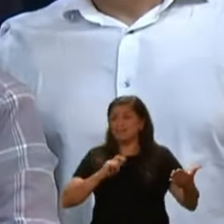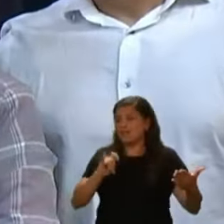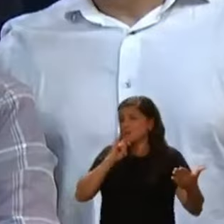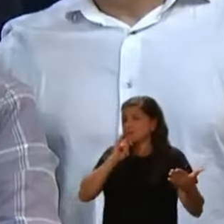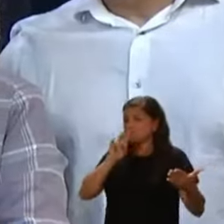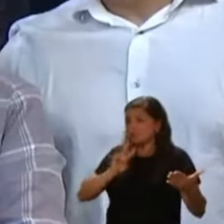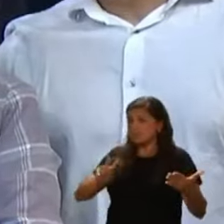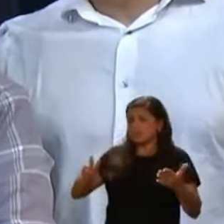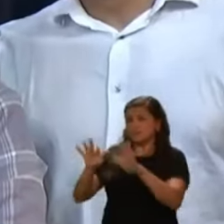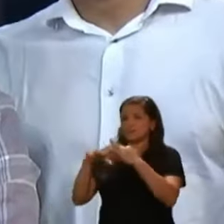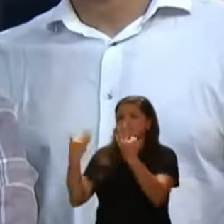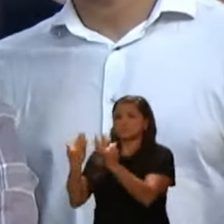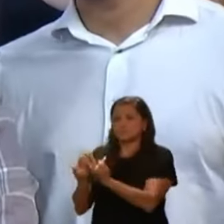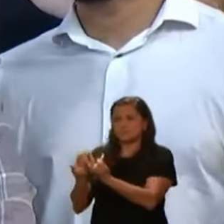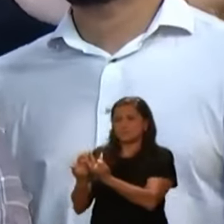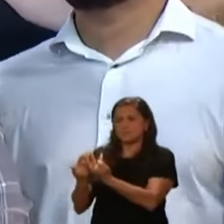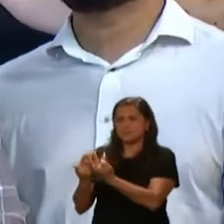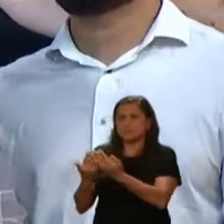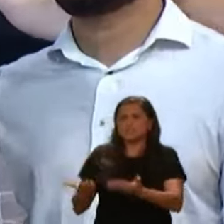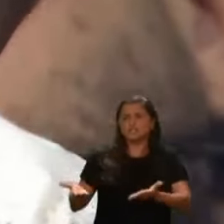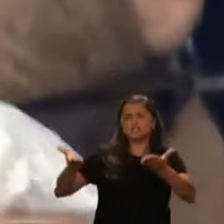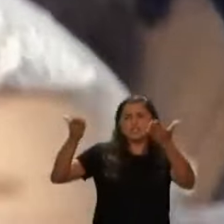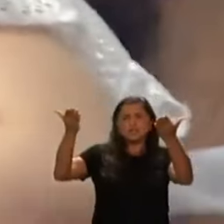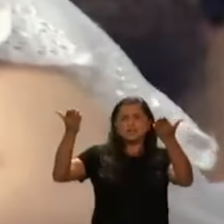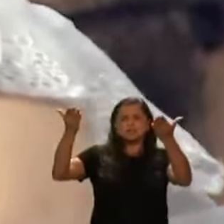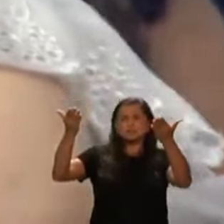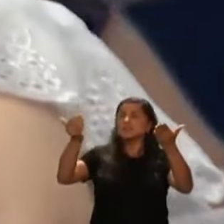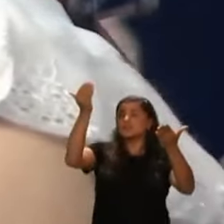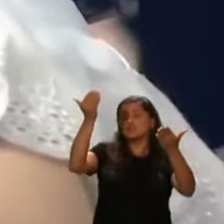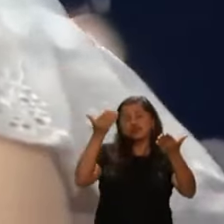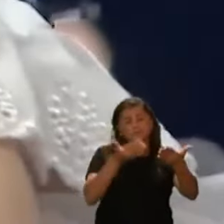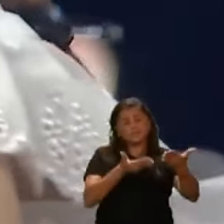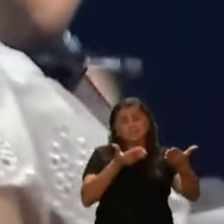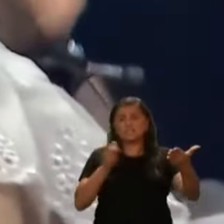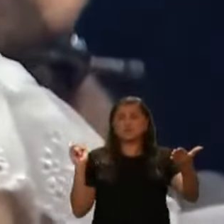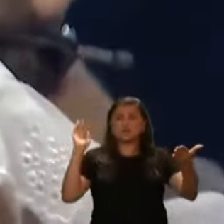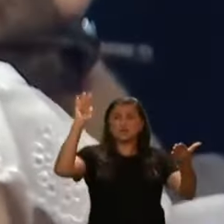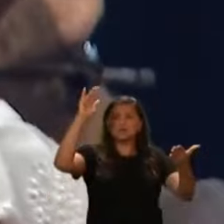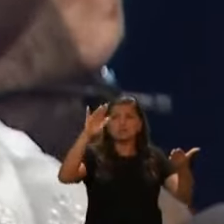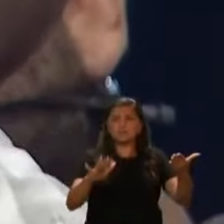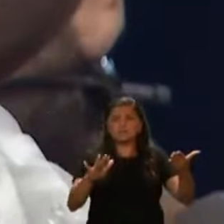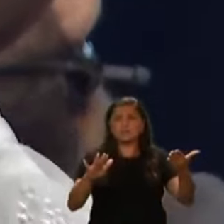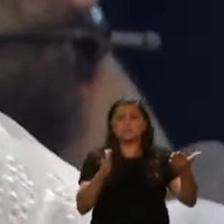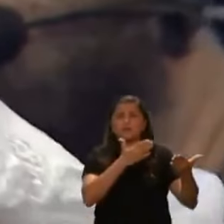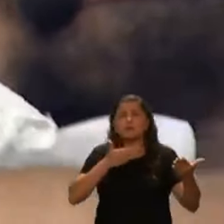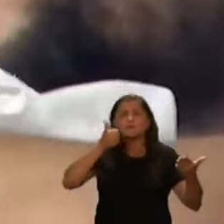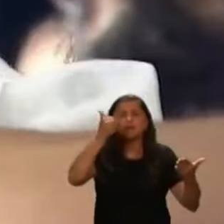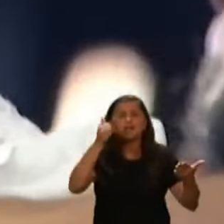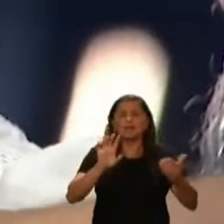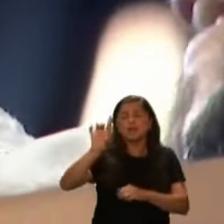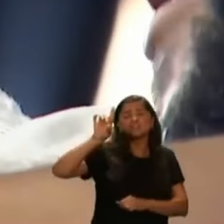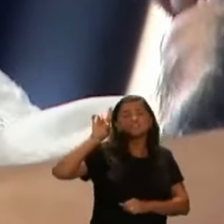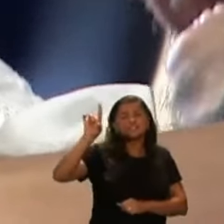A você, Laura, nós te apresentamos nessa manhã. Sê tu uma bênção. Você será uma mulher de Deus. Essa aqui